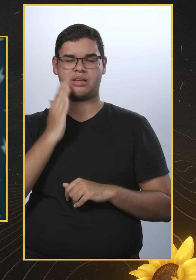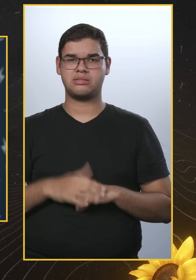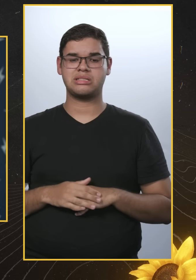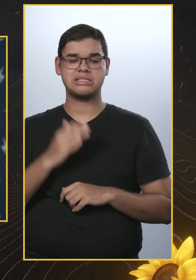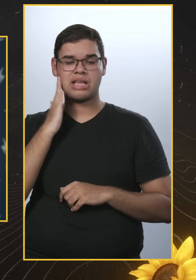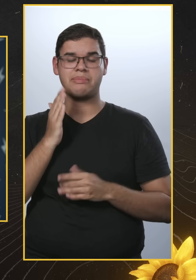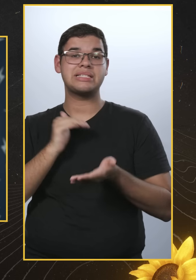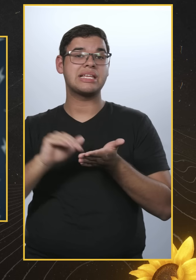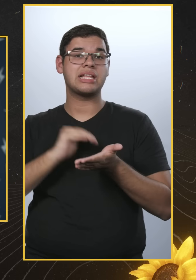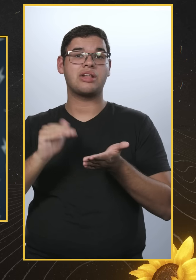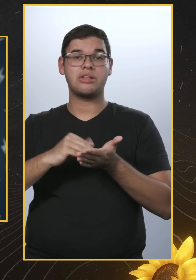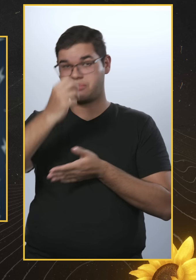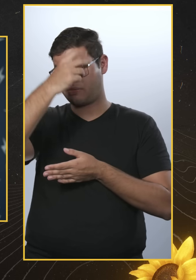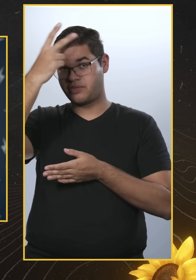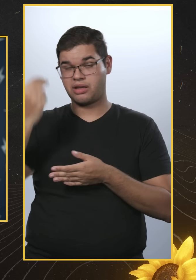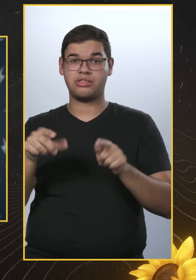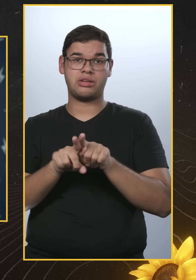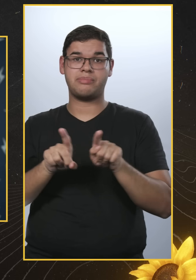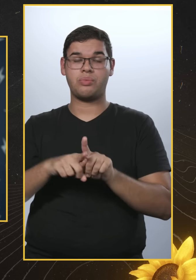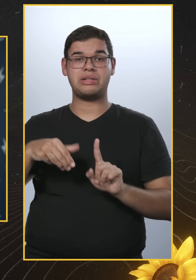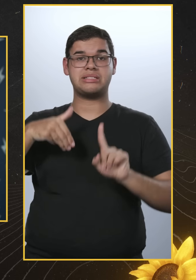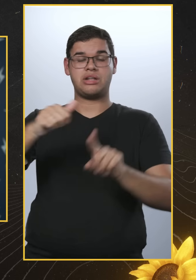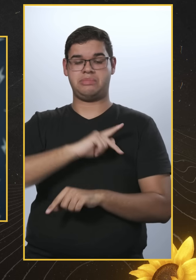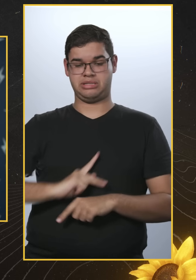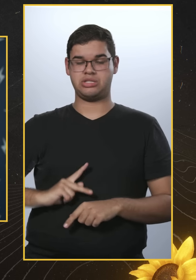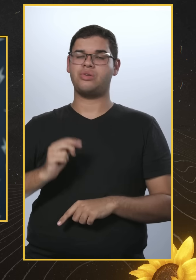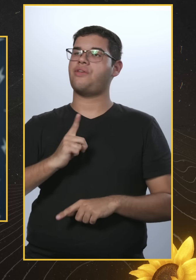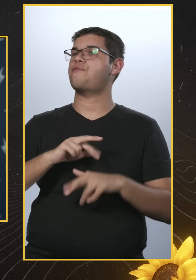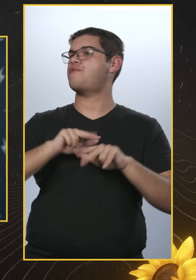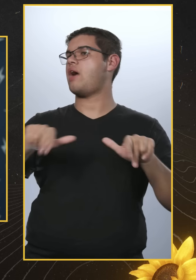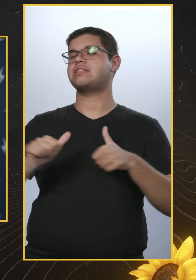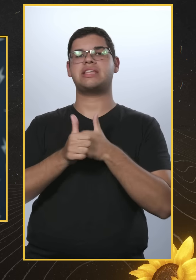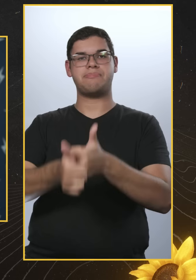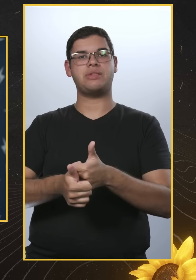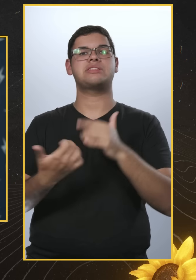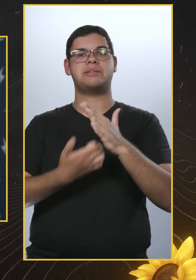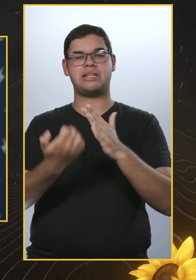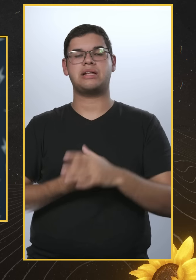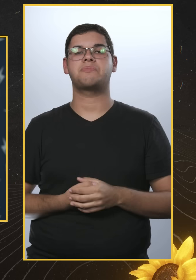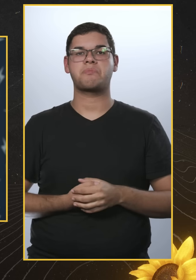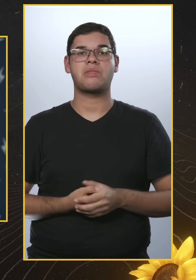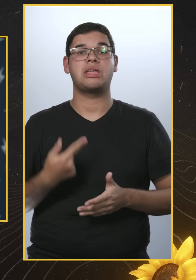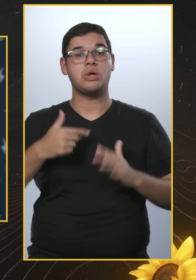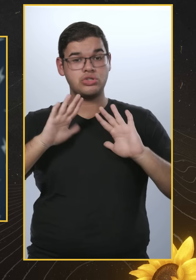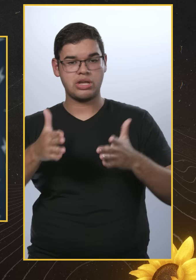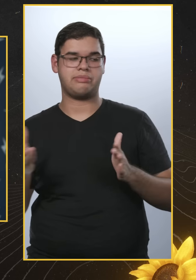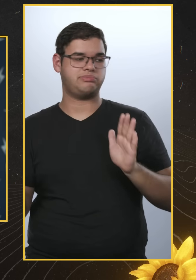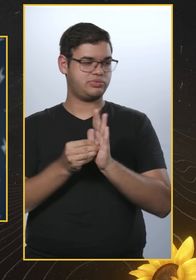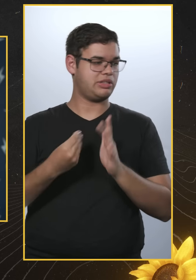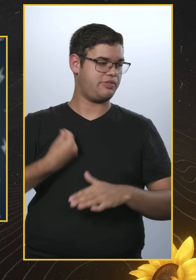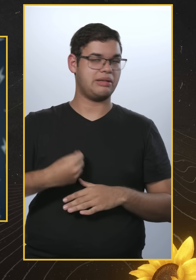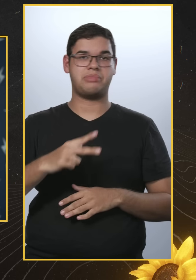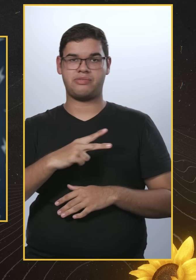secretariado do prefeito ou Ministério do presidente eu tenho vários segmentos empresariais que eu já toco isso na vida privada não tem